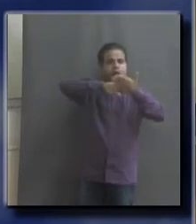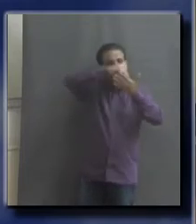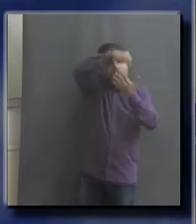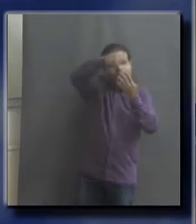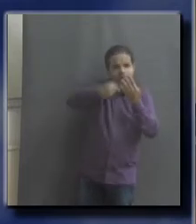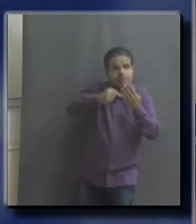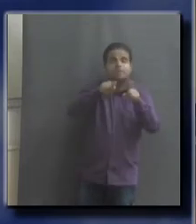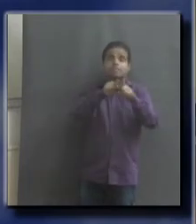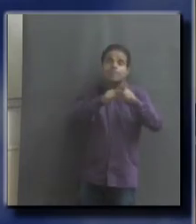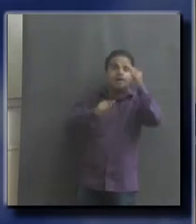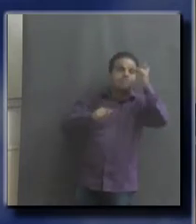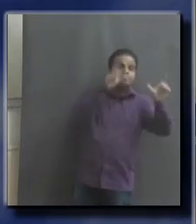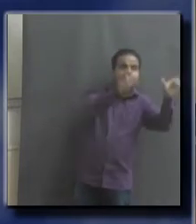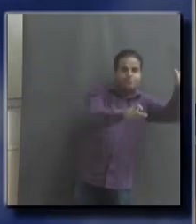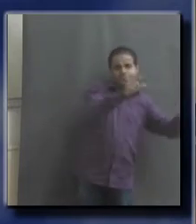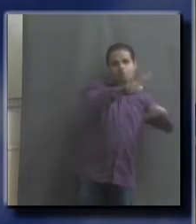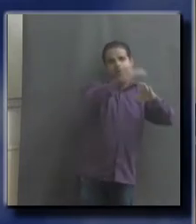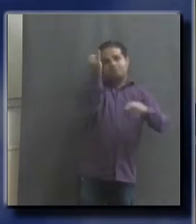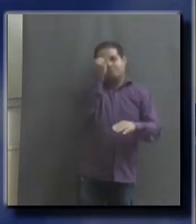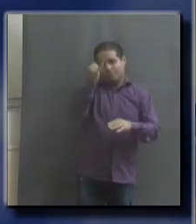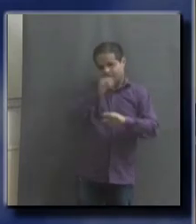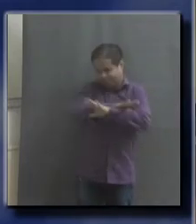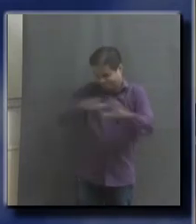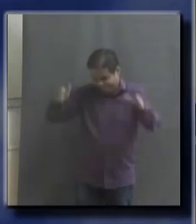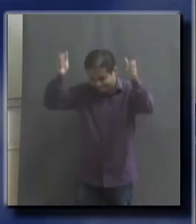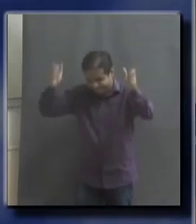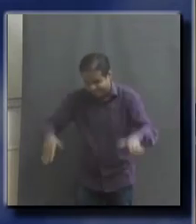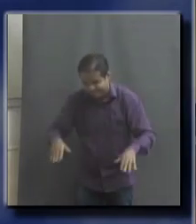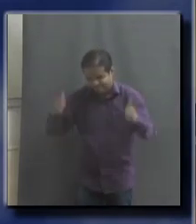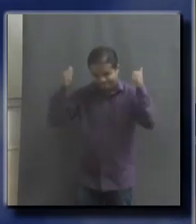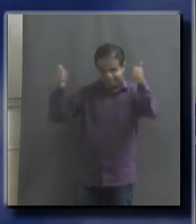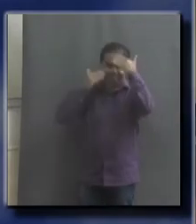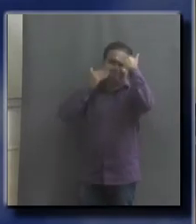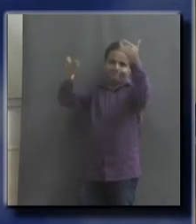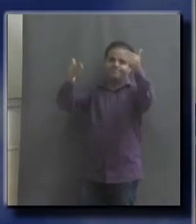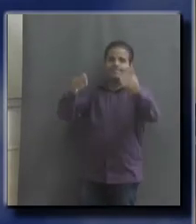as pessoas. É isso. Axé. Obrigada.